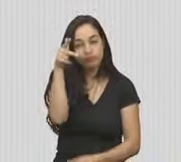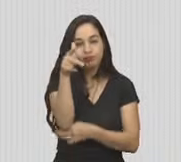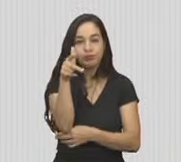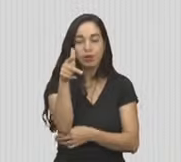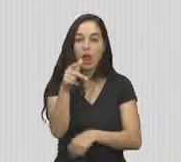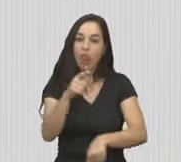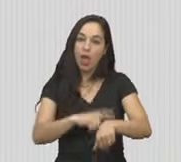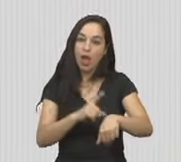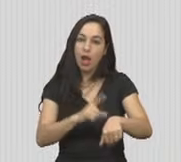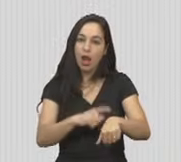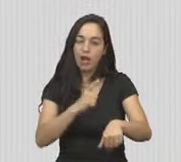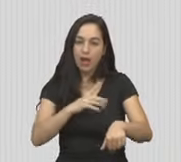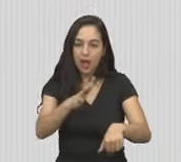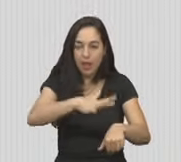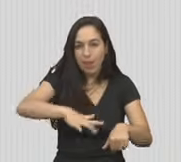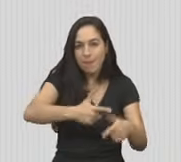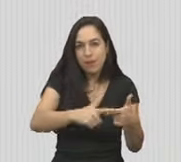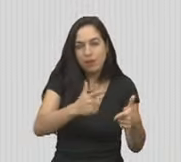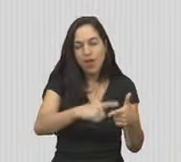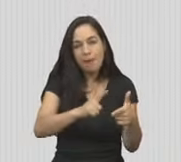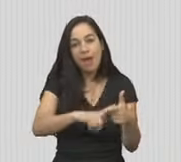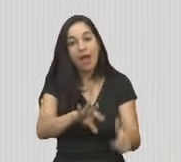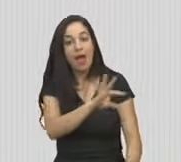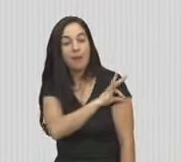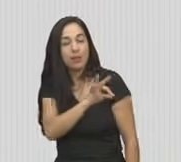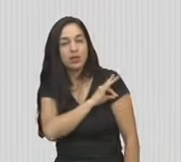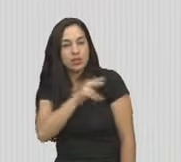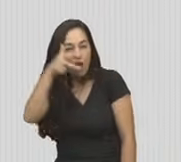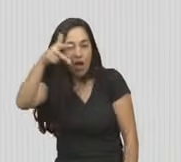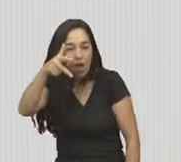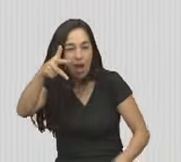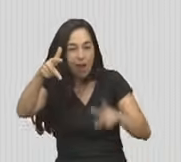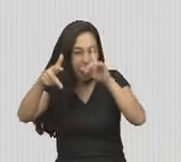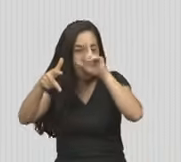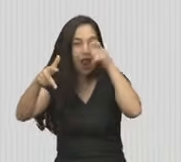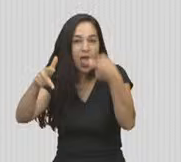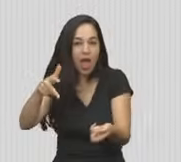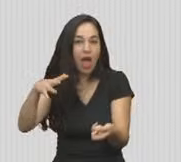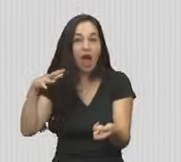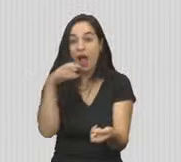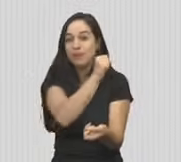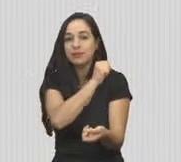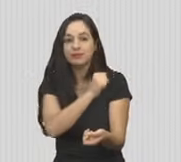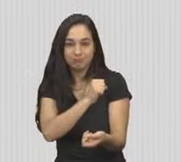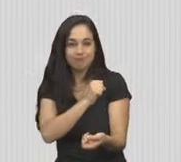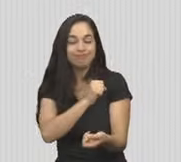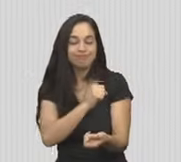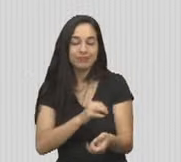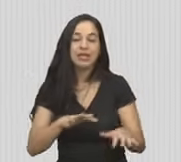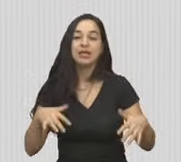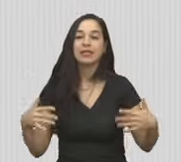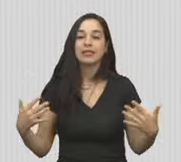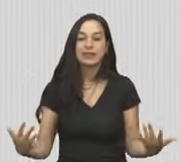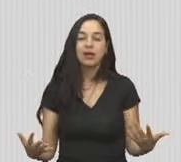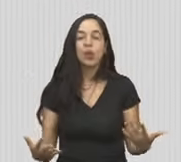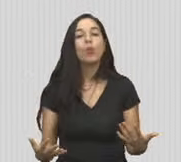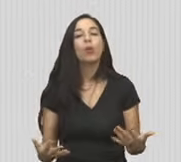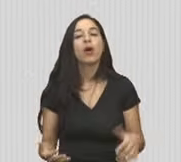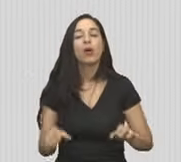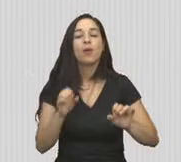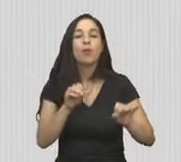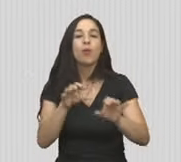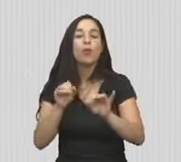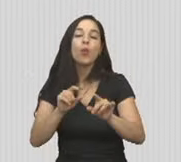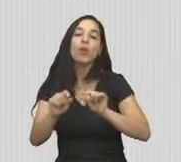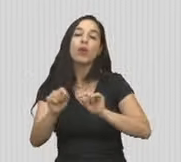problema que tiver naquela área, a polícia vai ter acesso àquela câmera e tomar decisões mais rápido. E aqui fica uma lição, né?